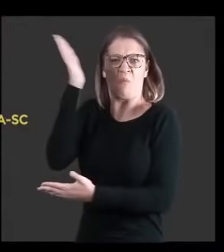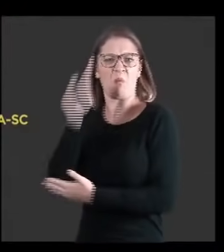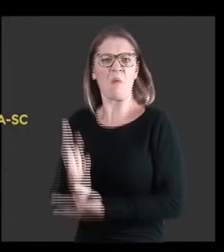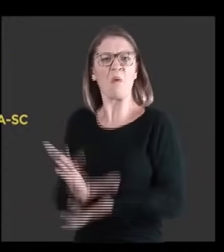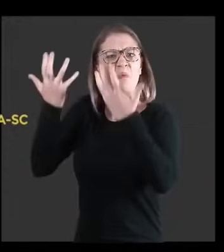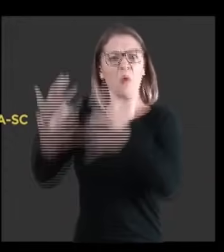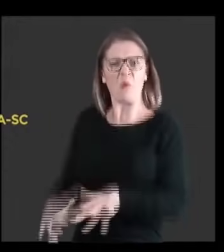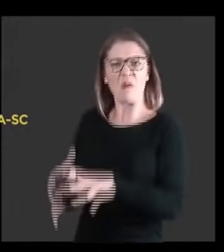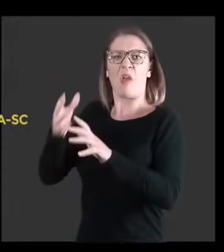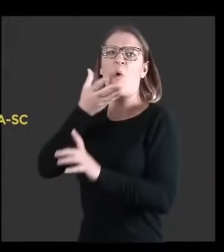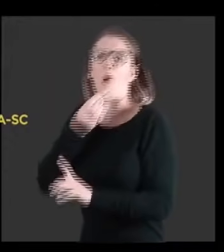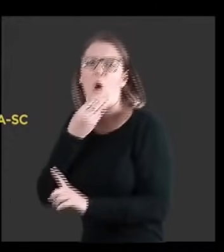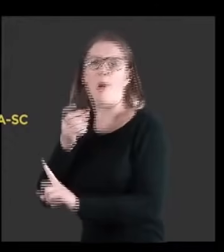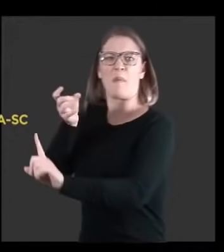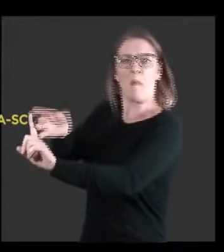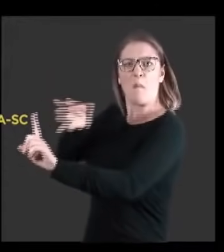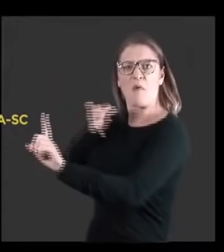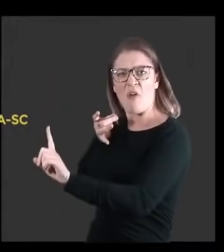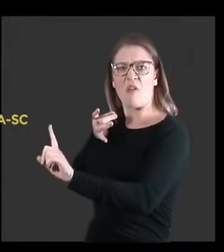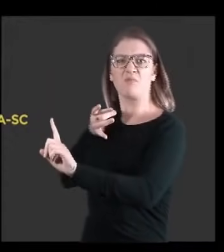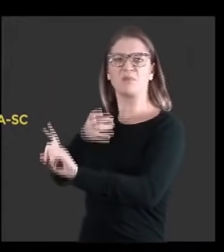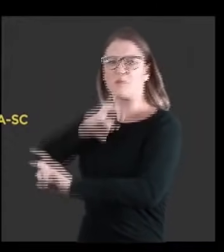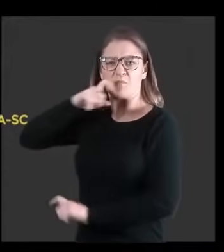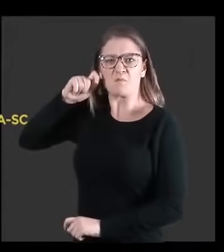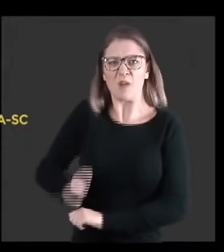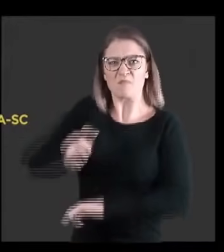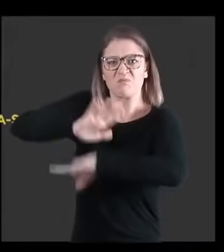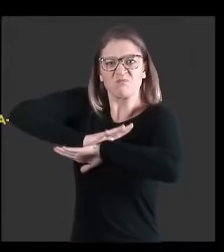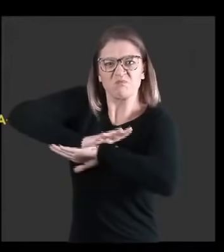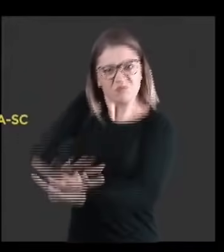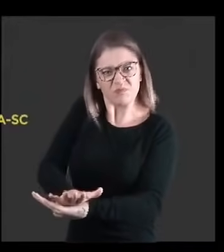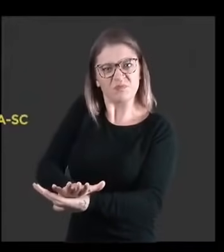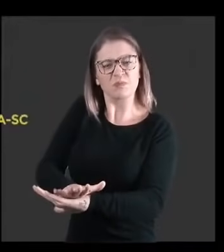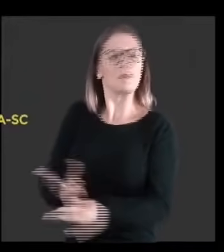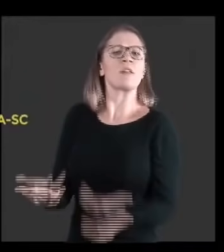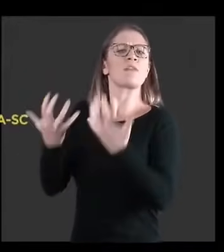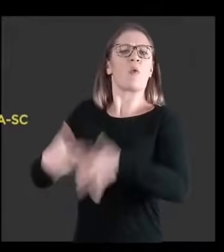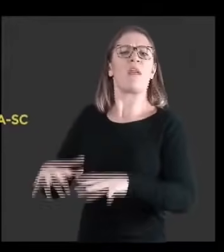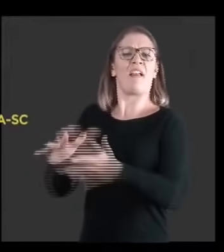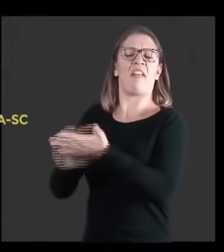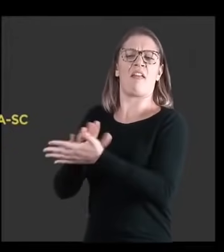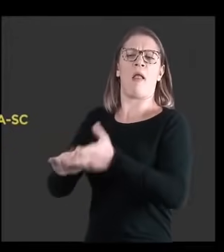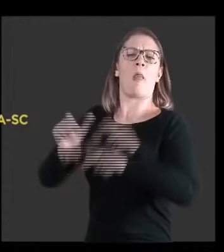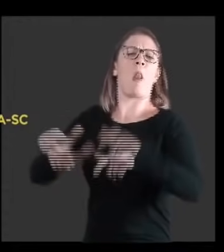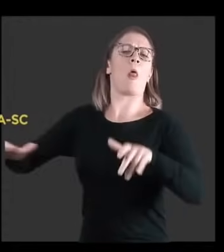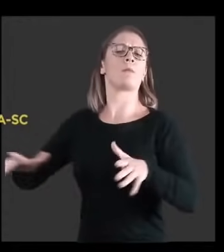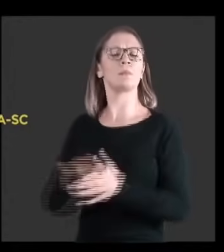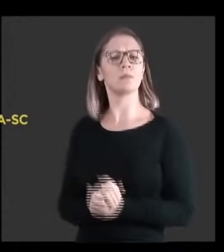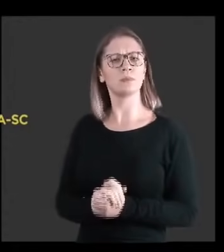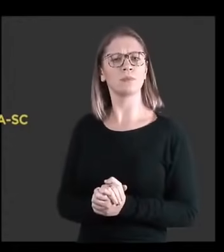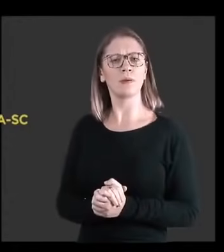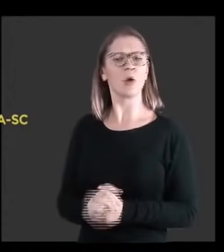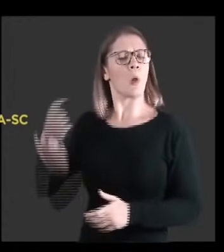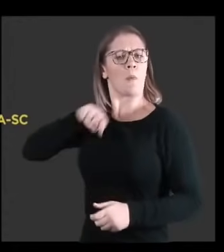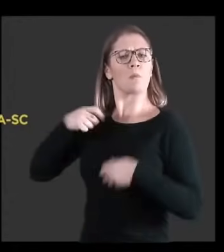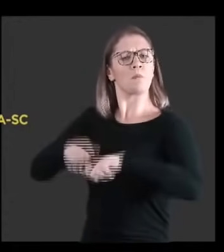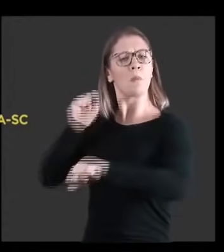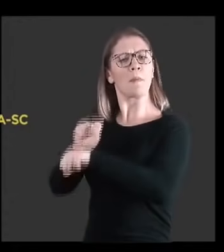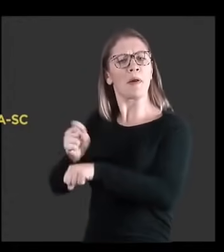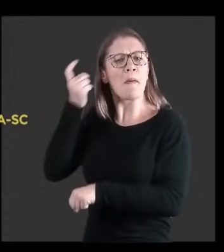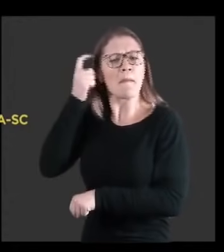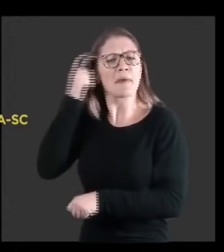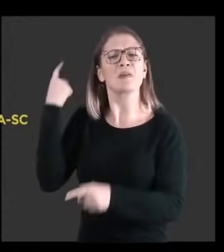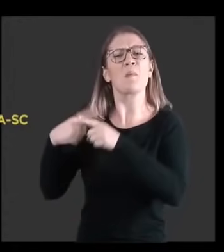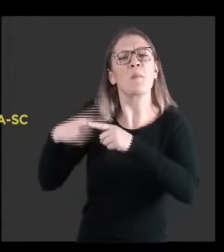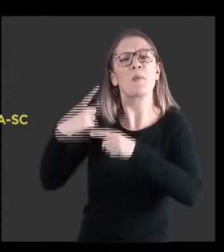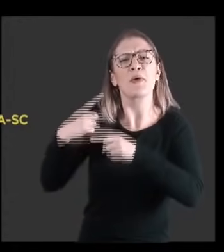do Brasil, que não quer um cara que é homofóbico, que não quer um cara que é machista, que não quer um cara que é racista, que não quer nada disso? A gente tem que pensar,